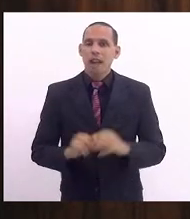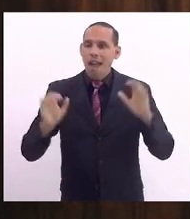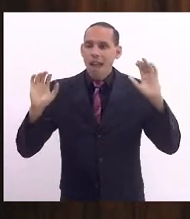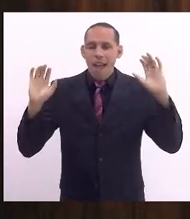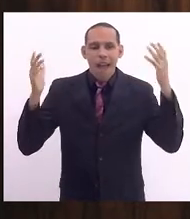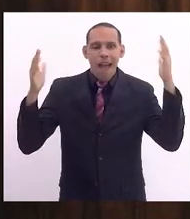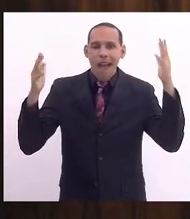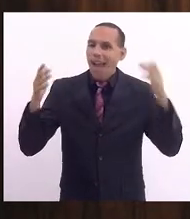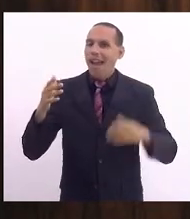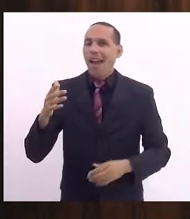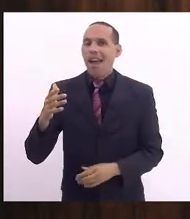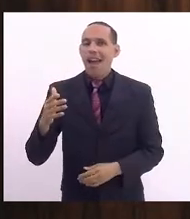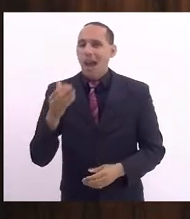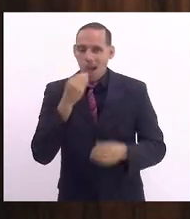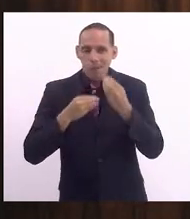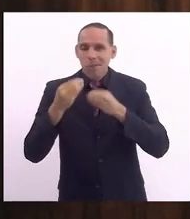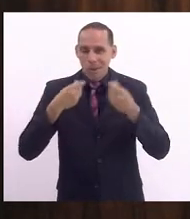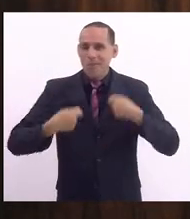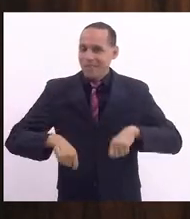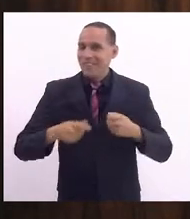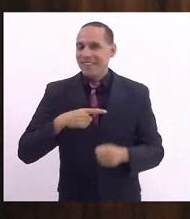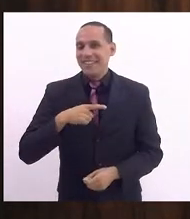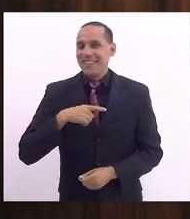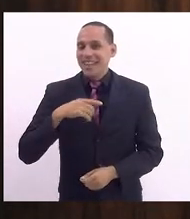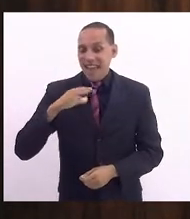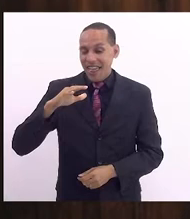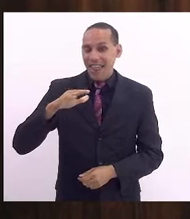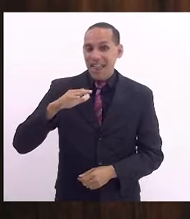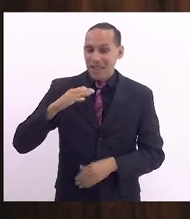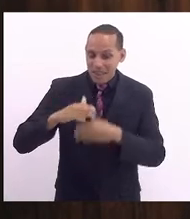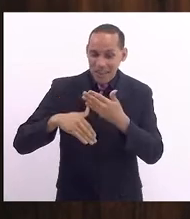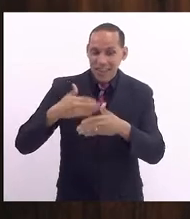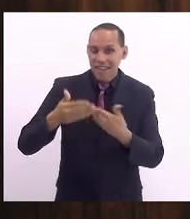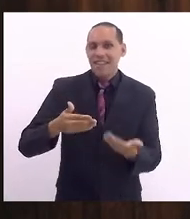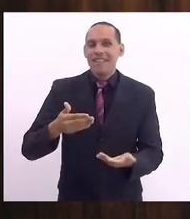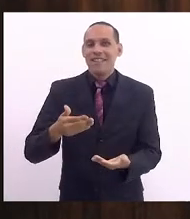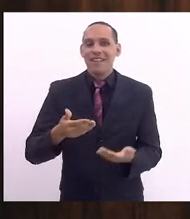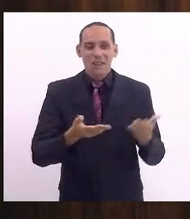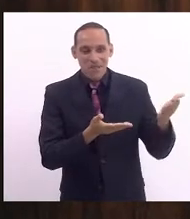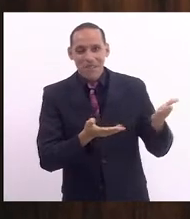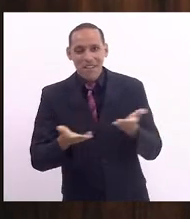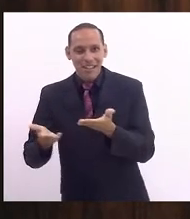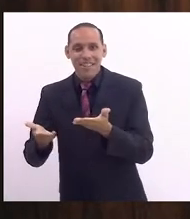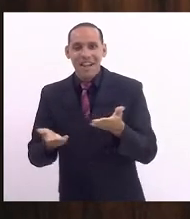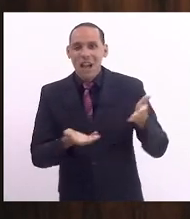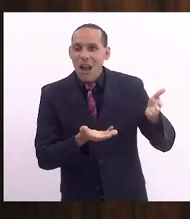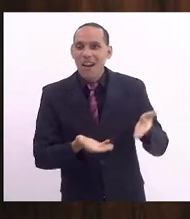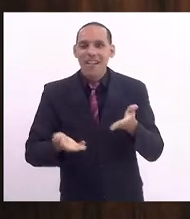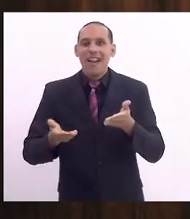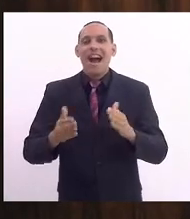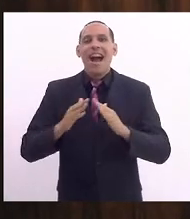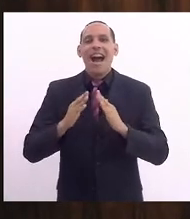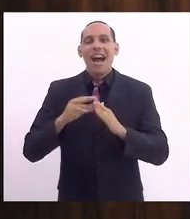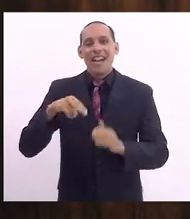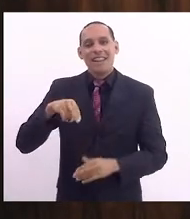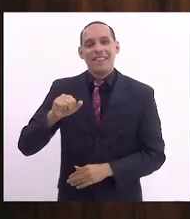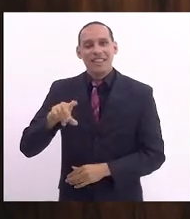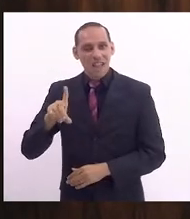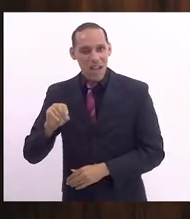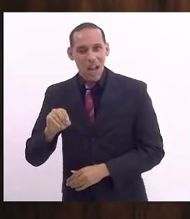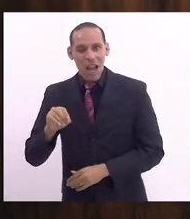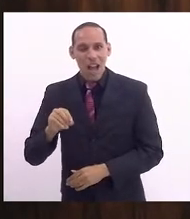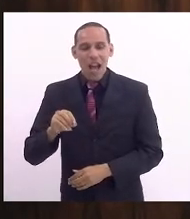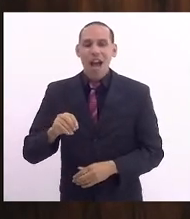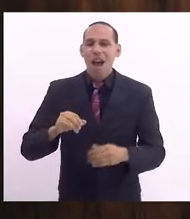celebração sem comida, né? Então, mais tarde, todo mundo está convidado para feijoada na casa do Nando, para a gente comer